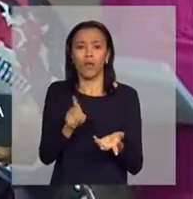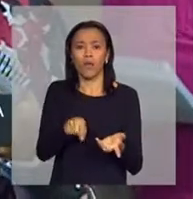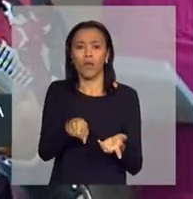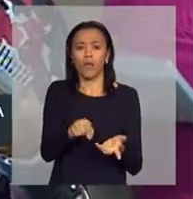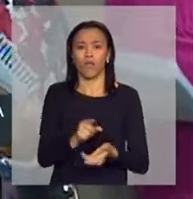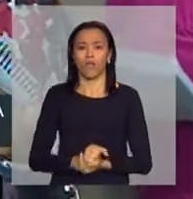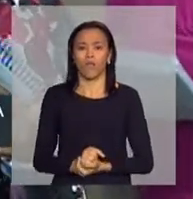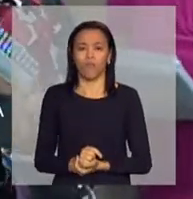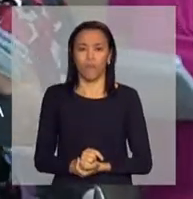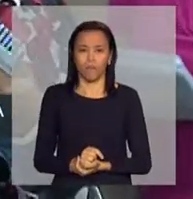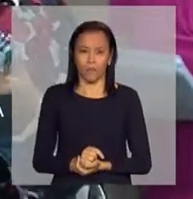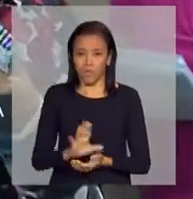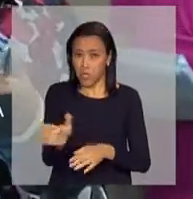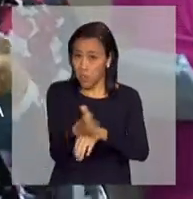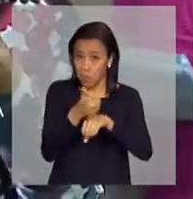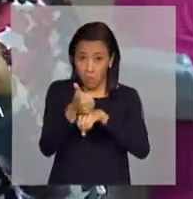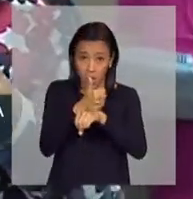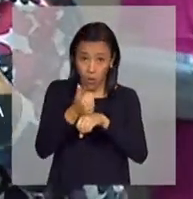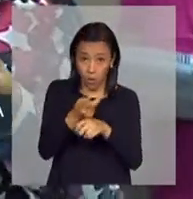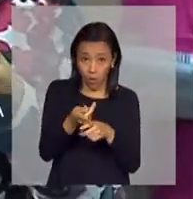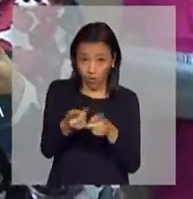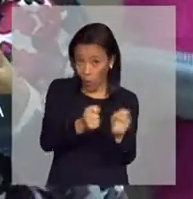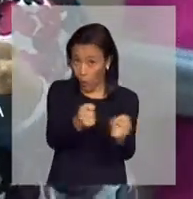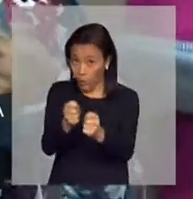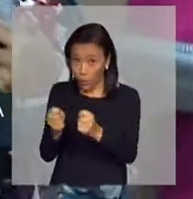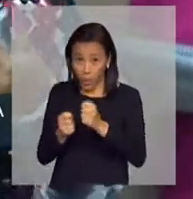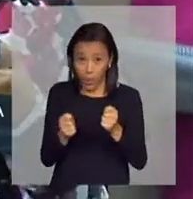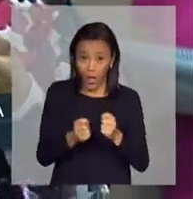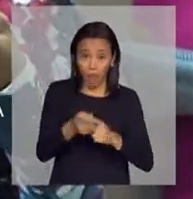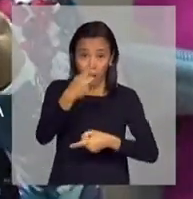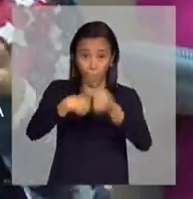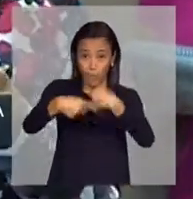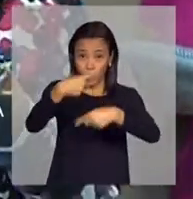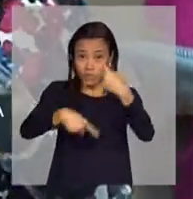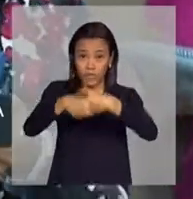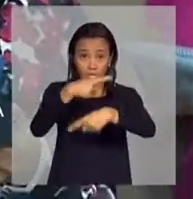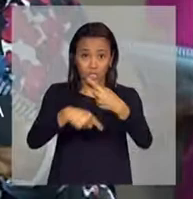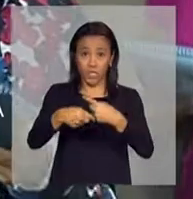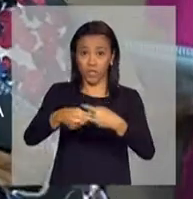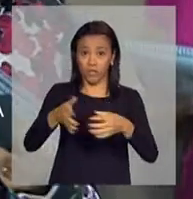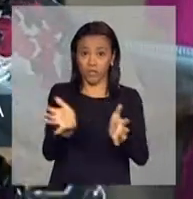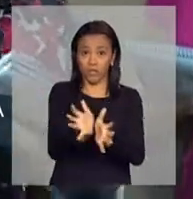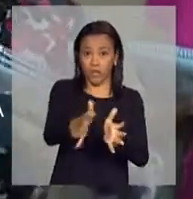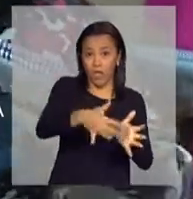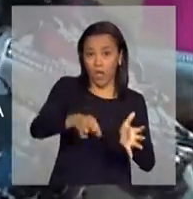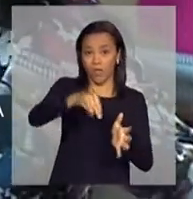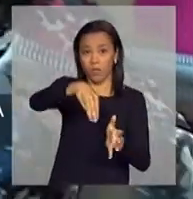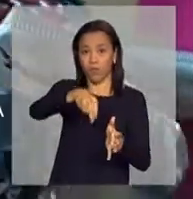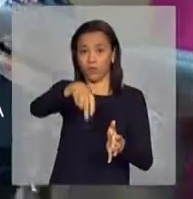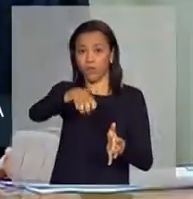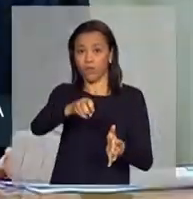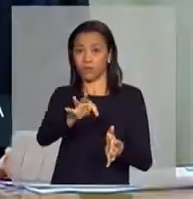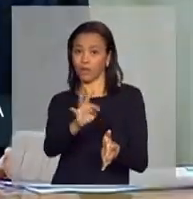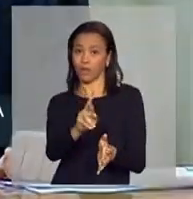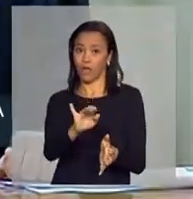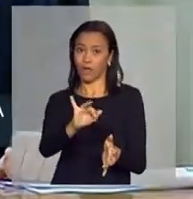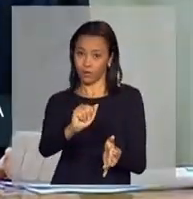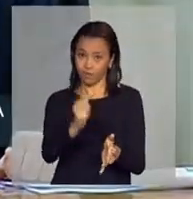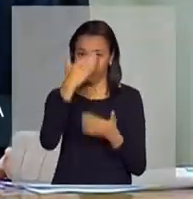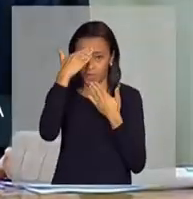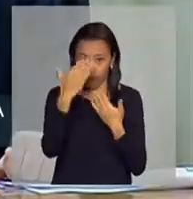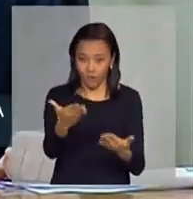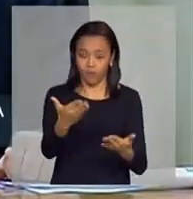né seria melhor calibrar agora política monetária para não incentivo para o crescimento Obrigada Ministro